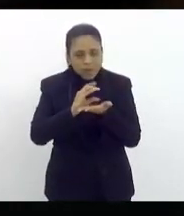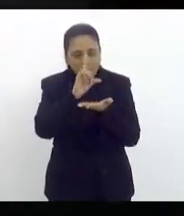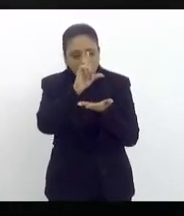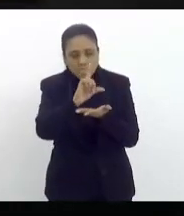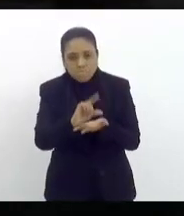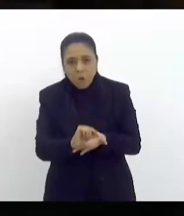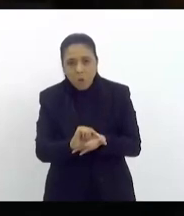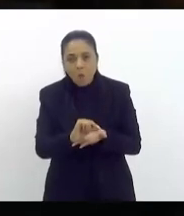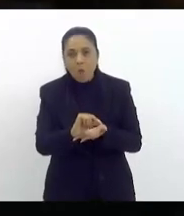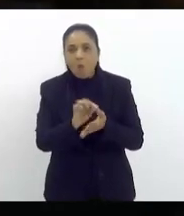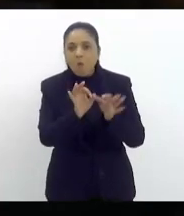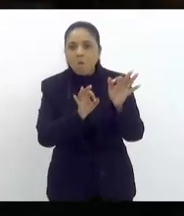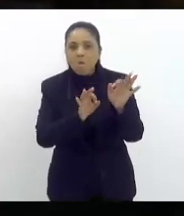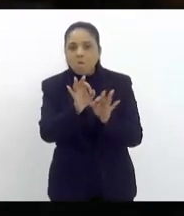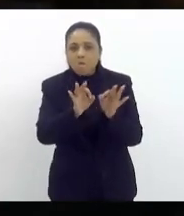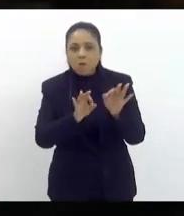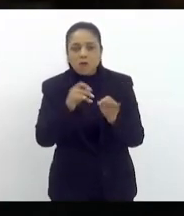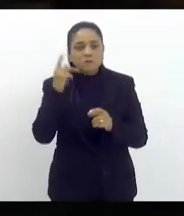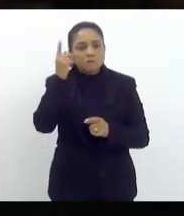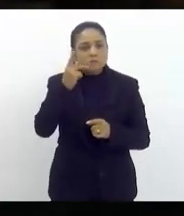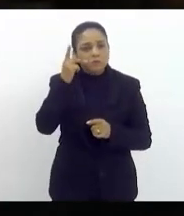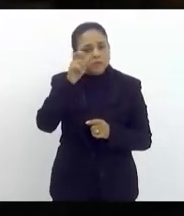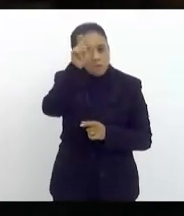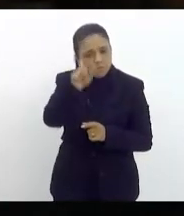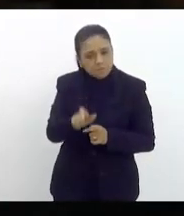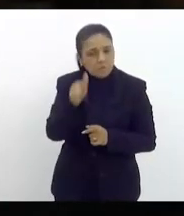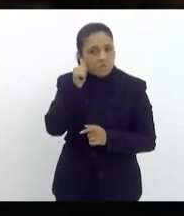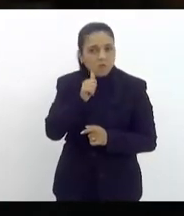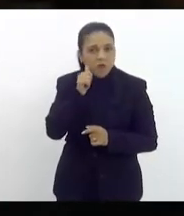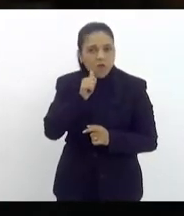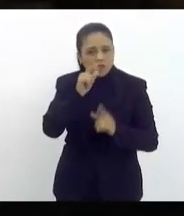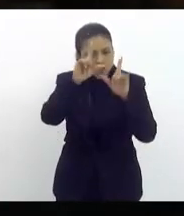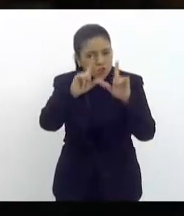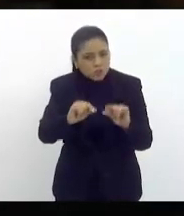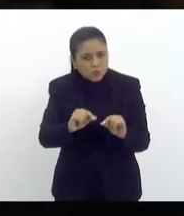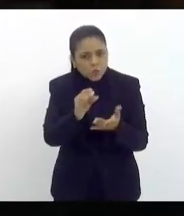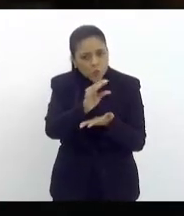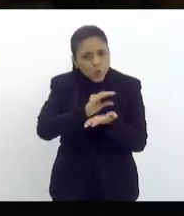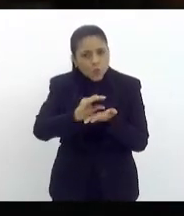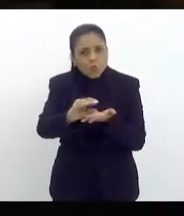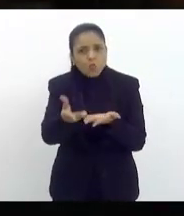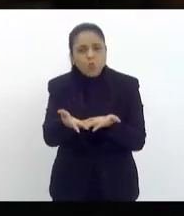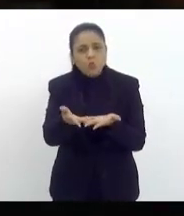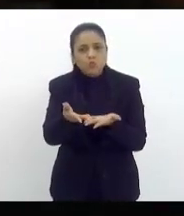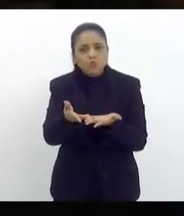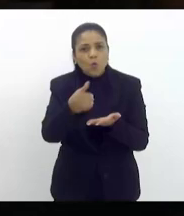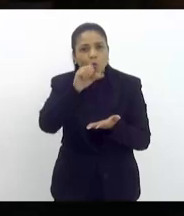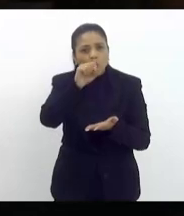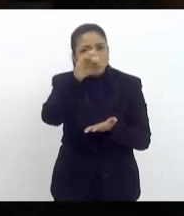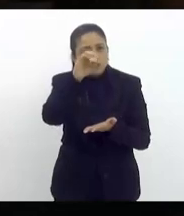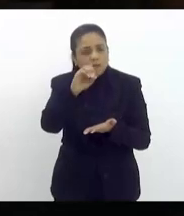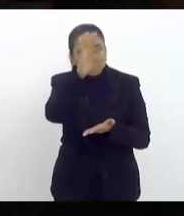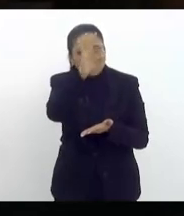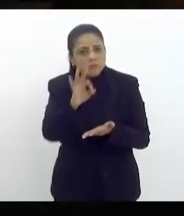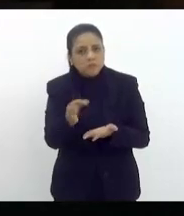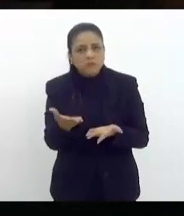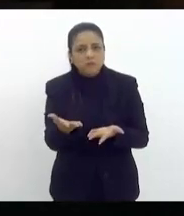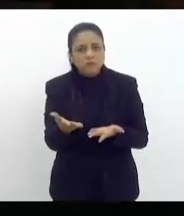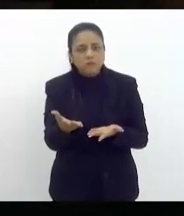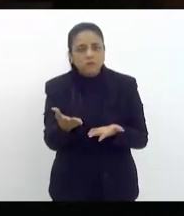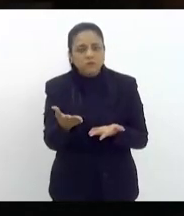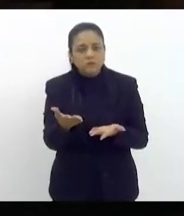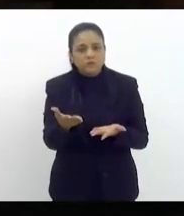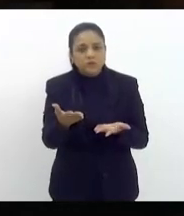políticas para mulheres. A gente teve uma redução em cerca de 80% desses recursos. Nossa, o Rio de Janeiro